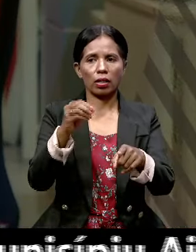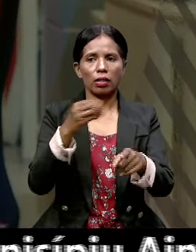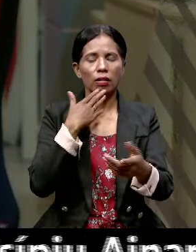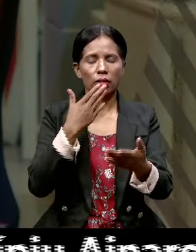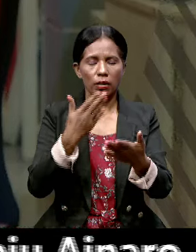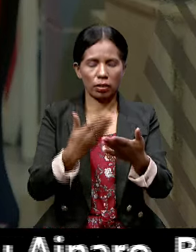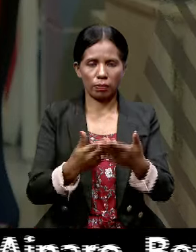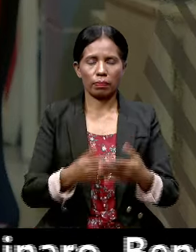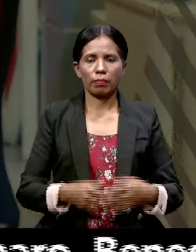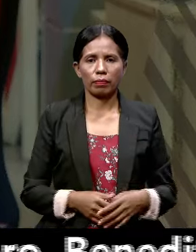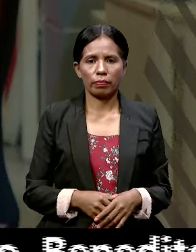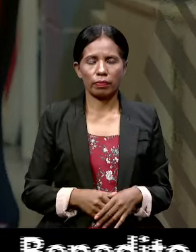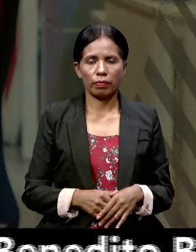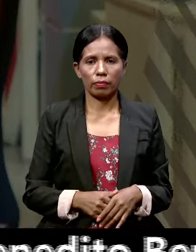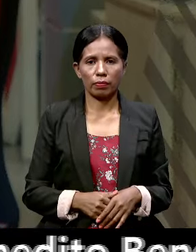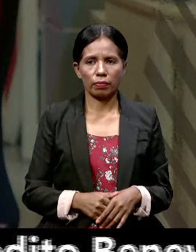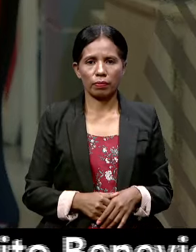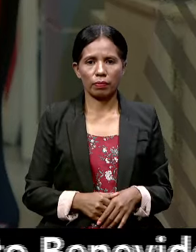ditadura.